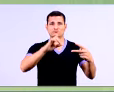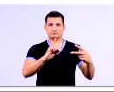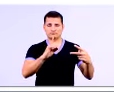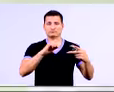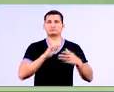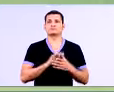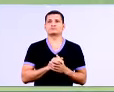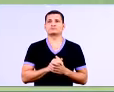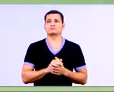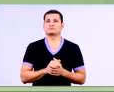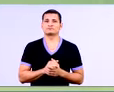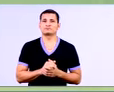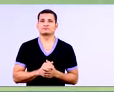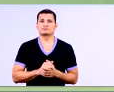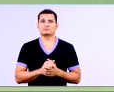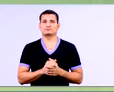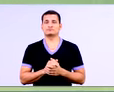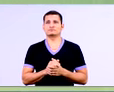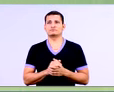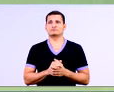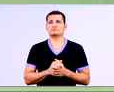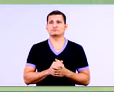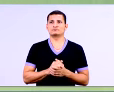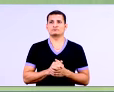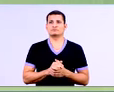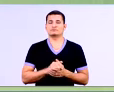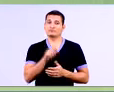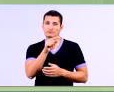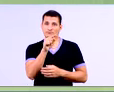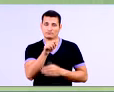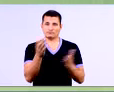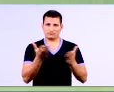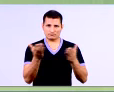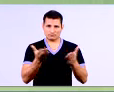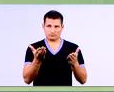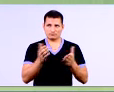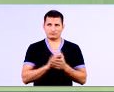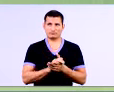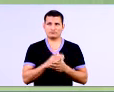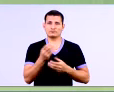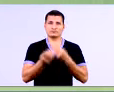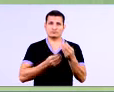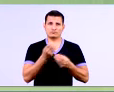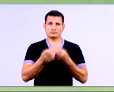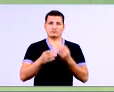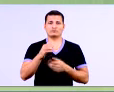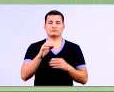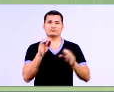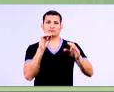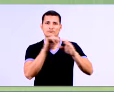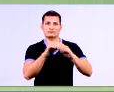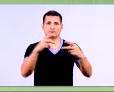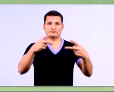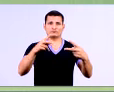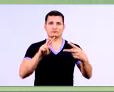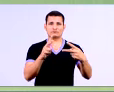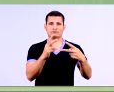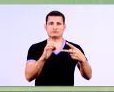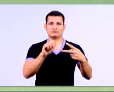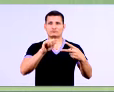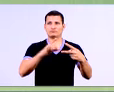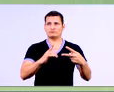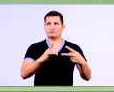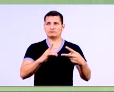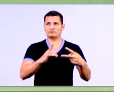ok? Aí aqui nós vamos trabalhar agora como fica essa declaração dentro da tag head.